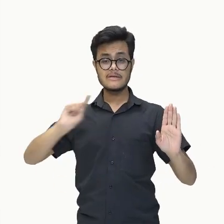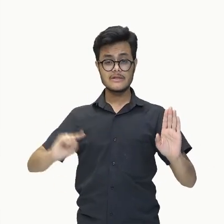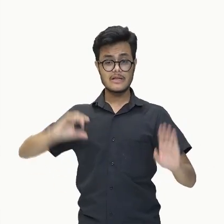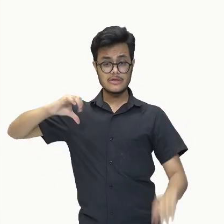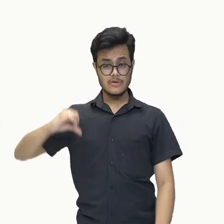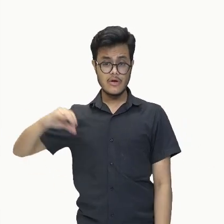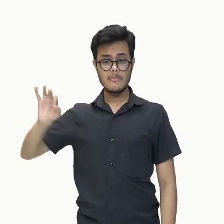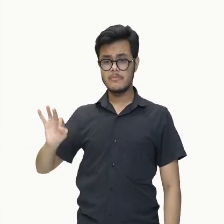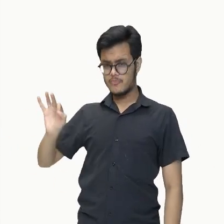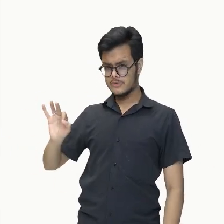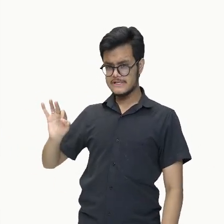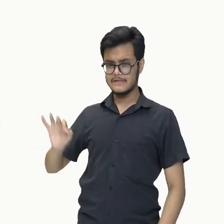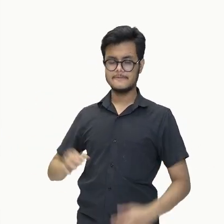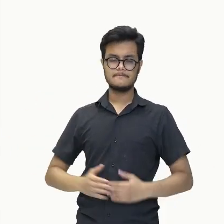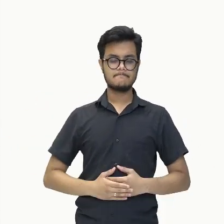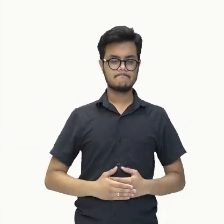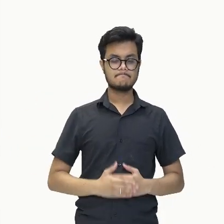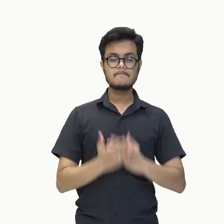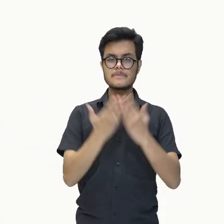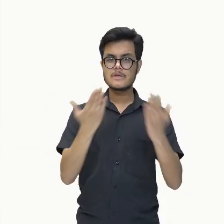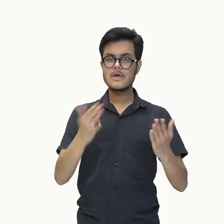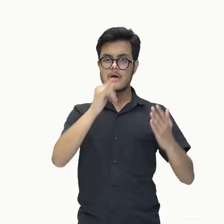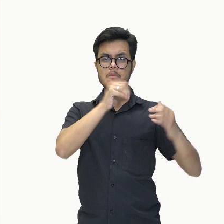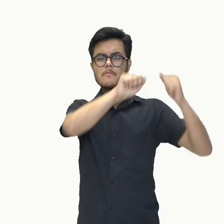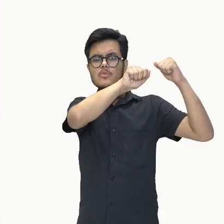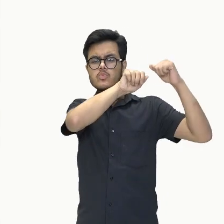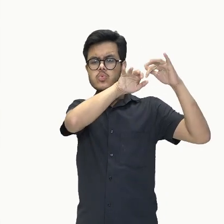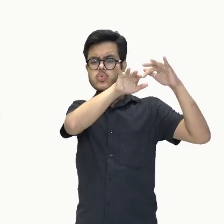6,9%. Por outro lado, o ar-condicionado,